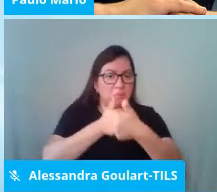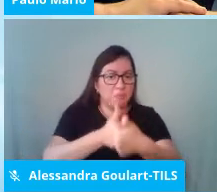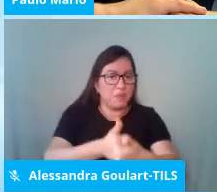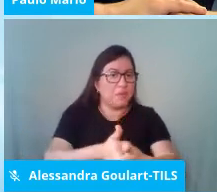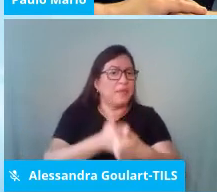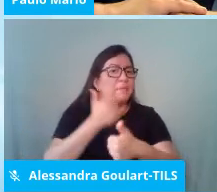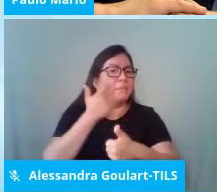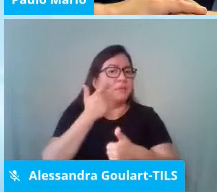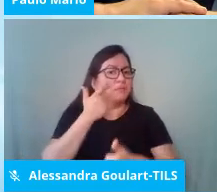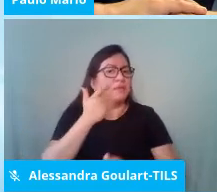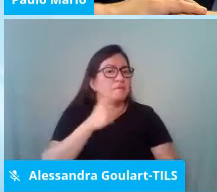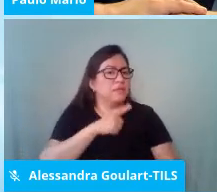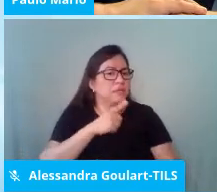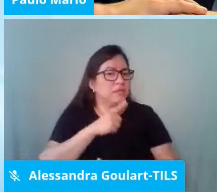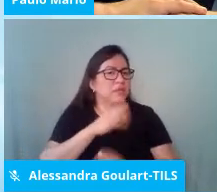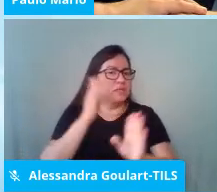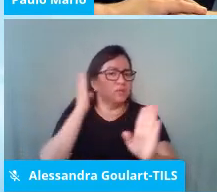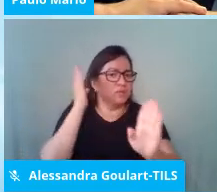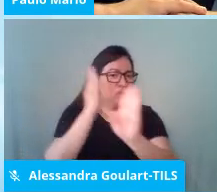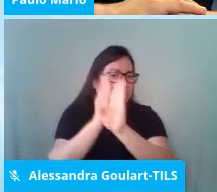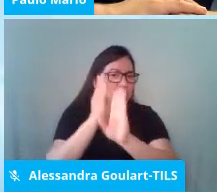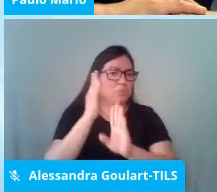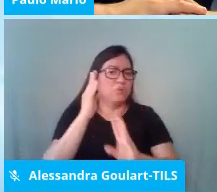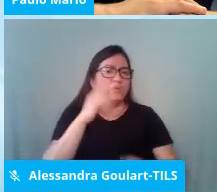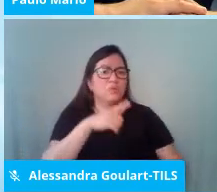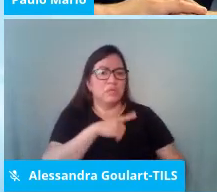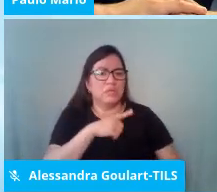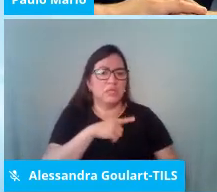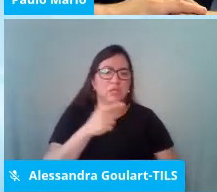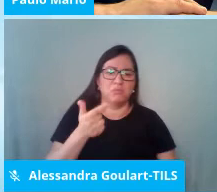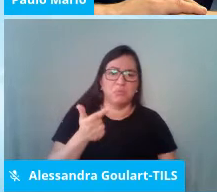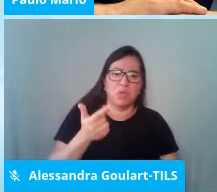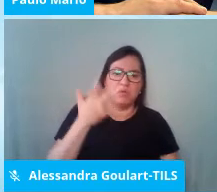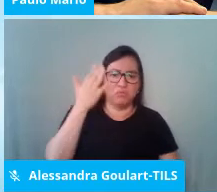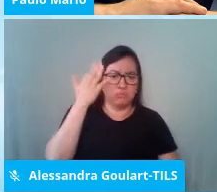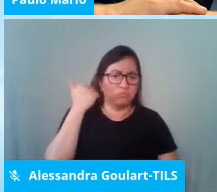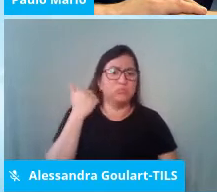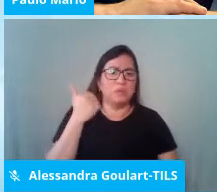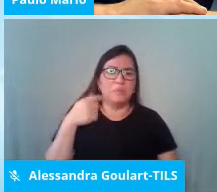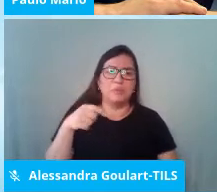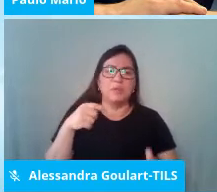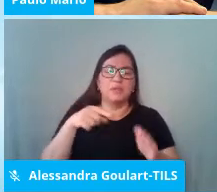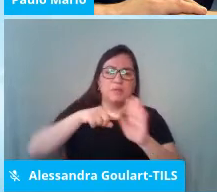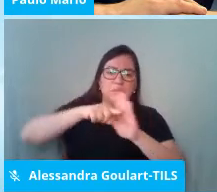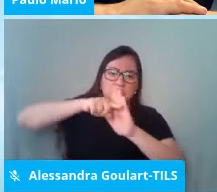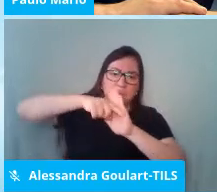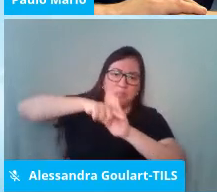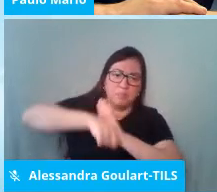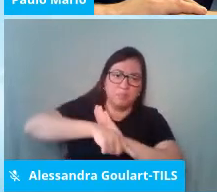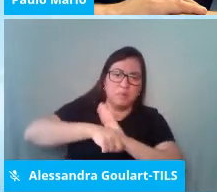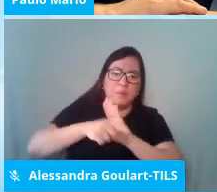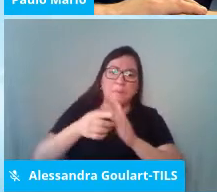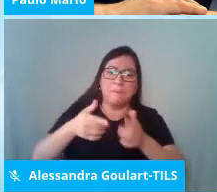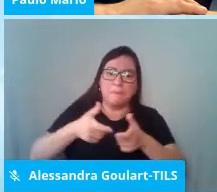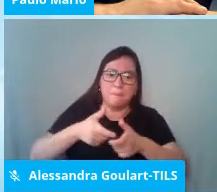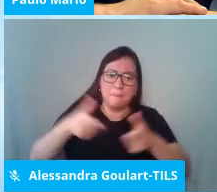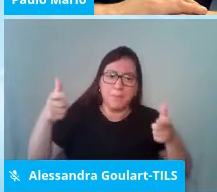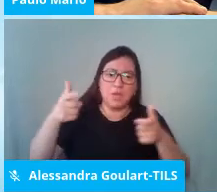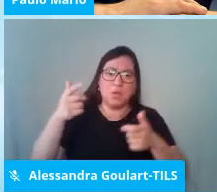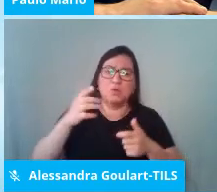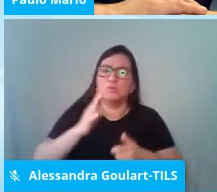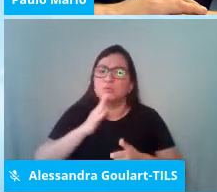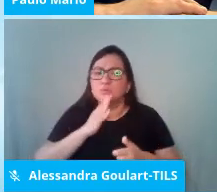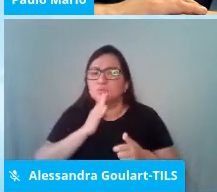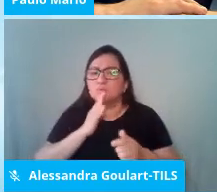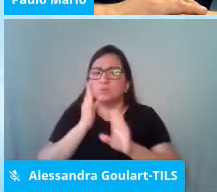se o diagnóstico foi bem realizado, né? E se ela recebeu o tratamento adequado. E